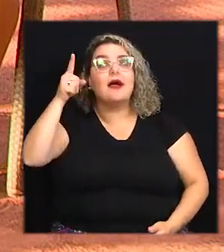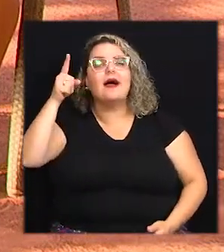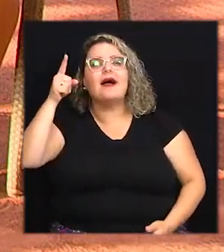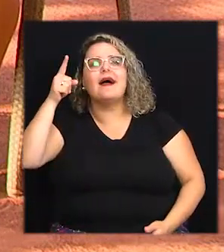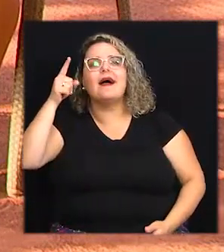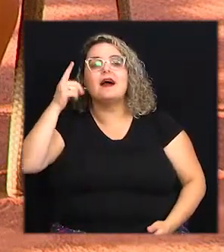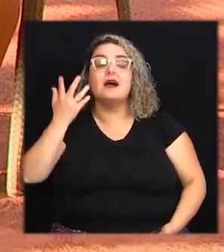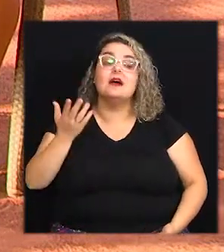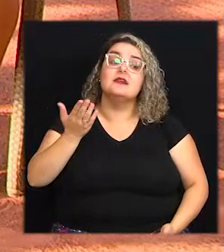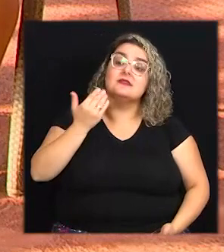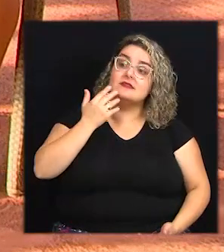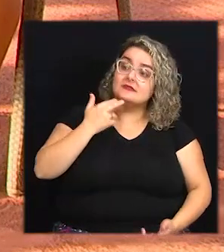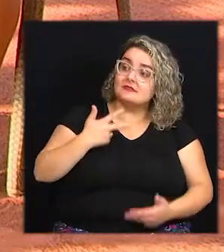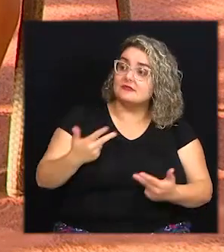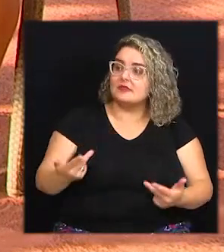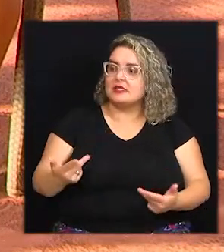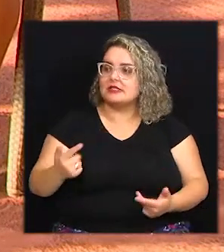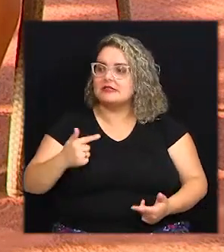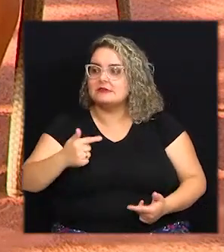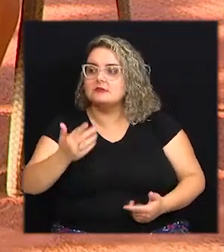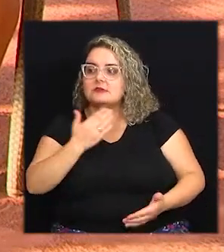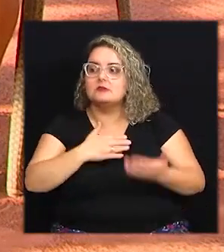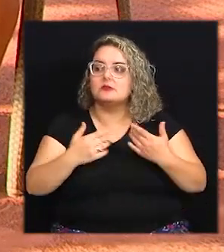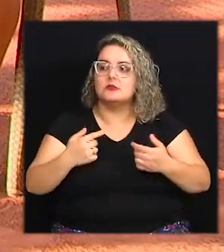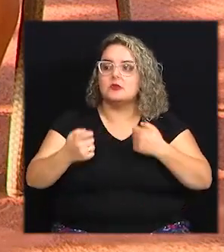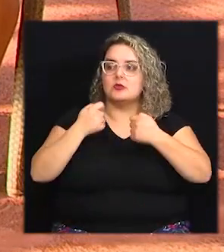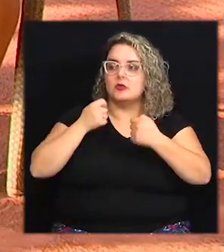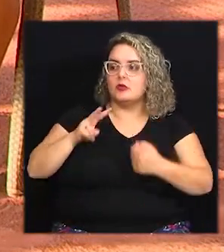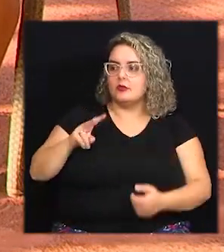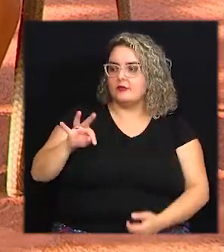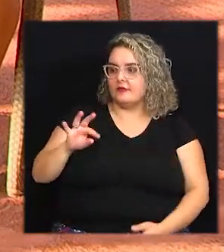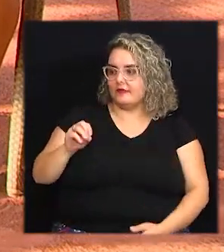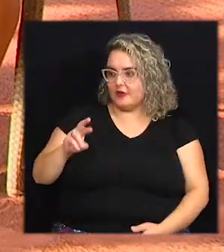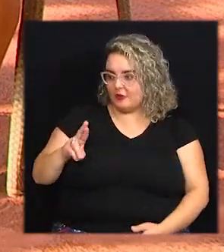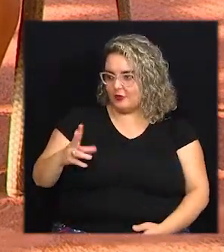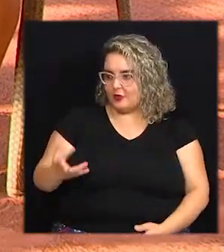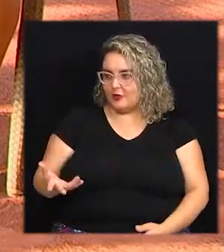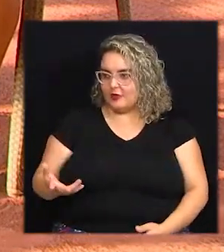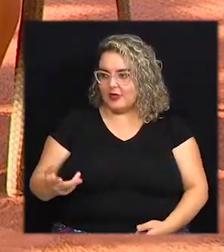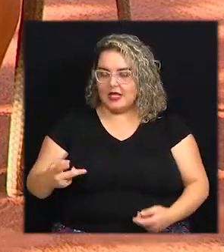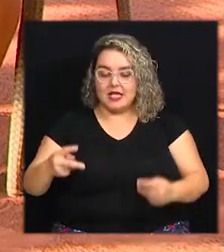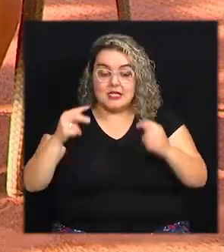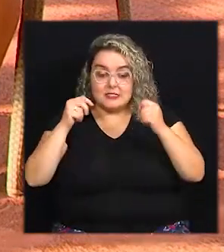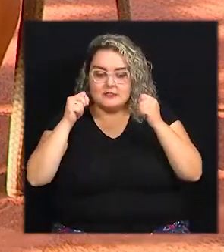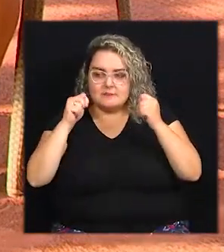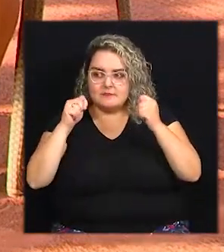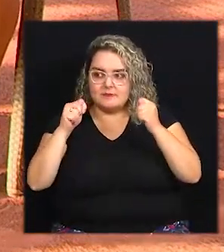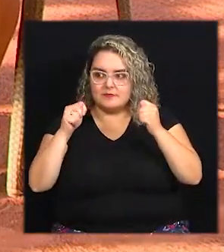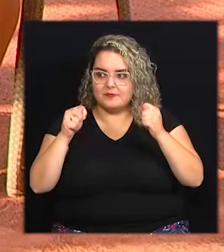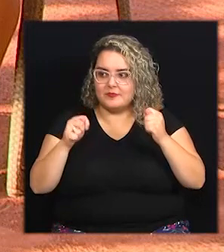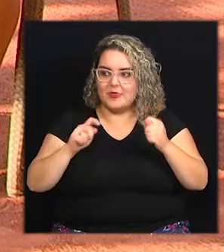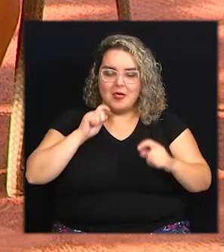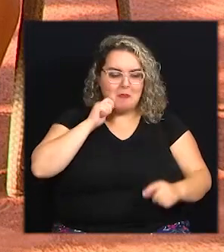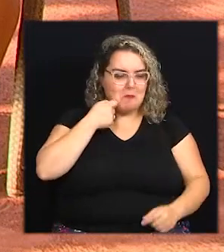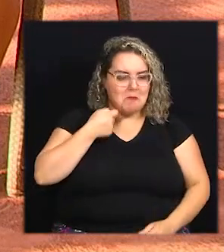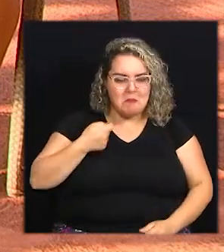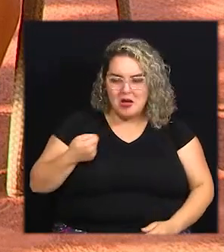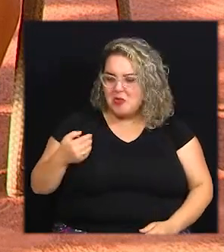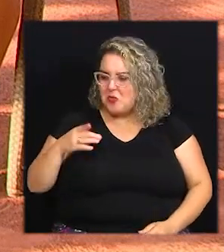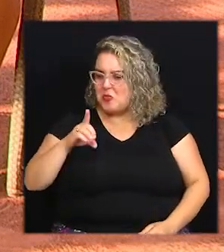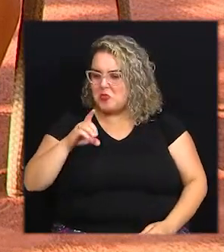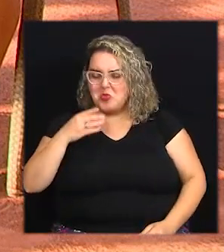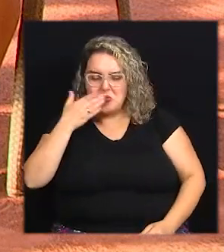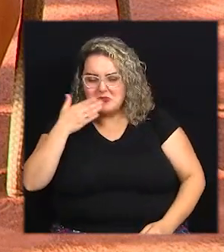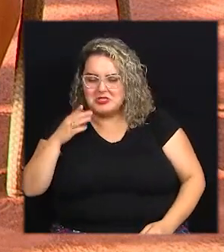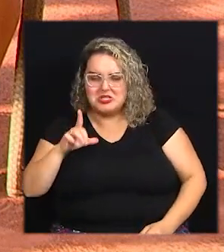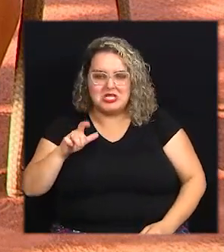alguma coisa, fala, não, questão de alimentação. Ó, semana passada eu entrevistei o Vitor Hugo, ele falou que a superstição dele era desde pão, doce